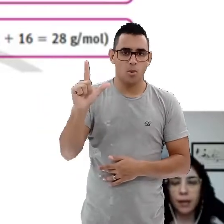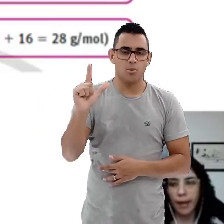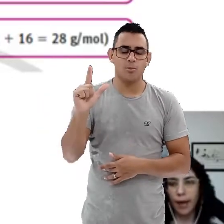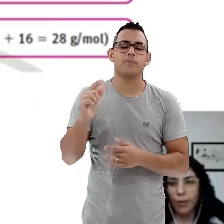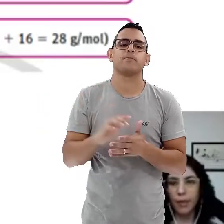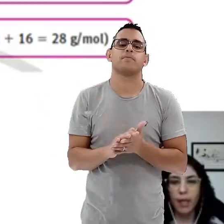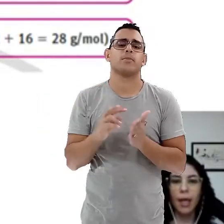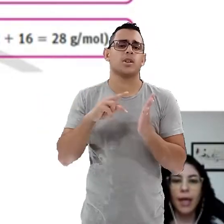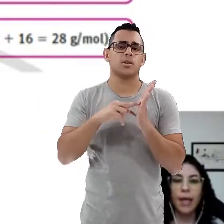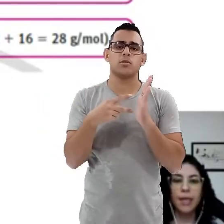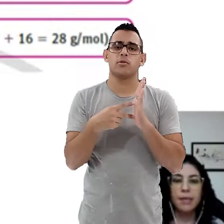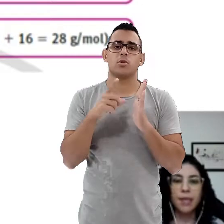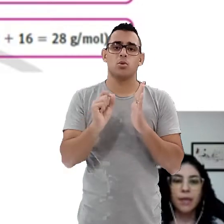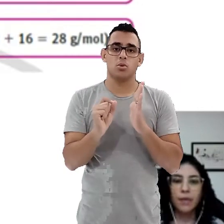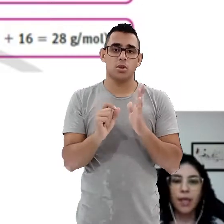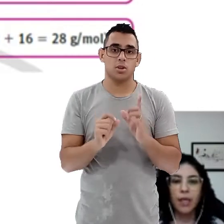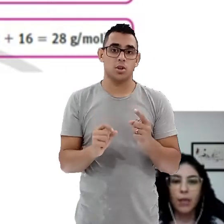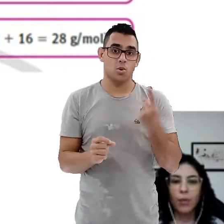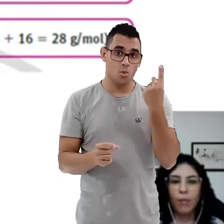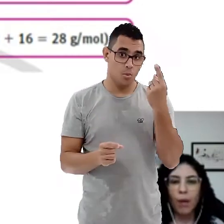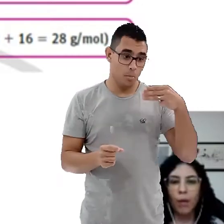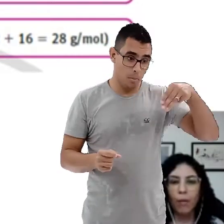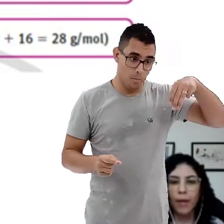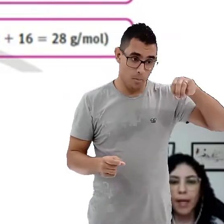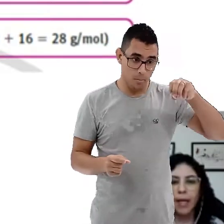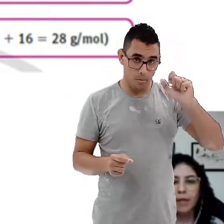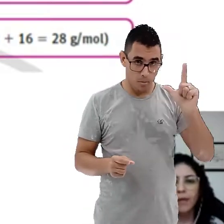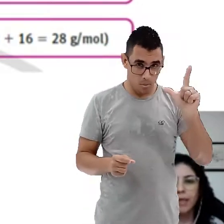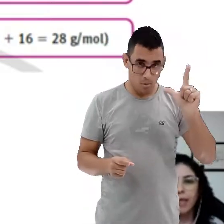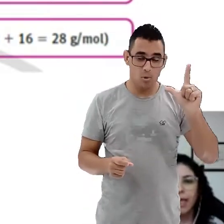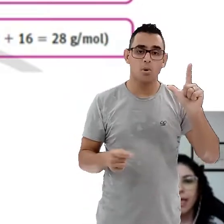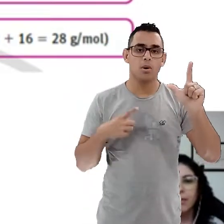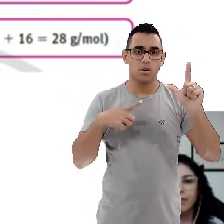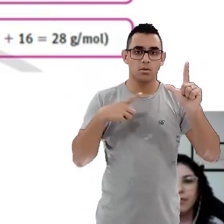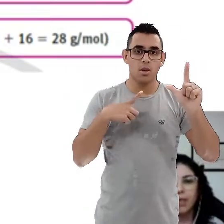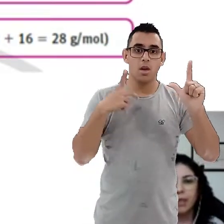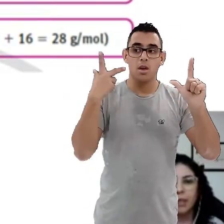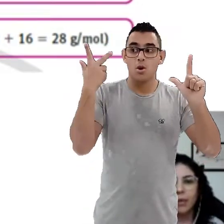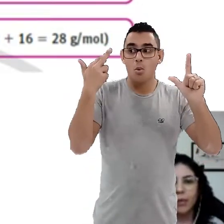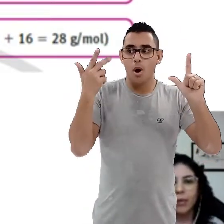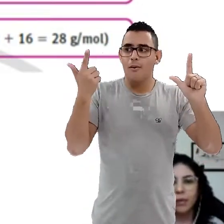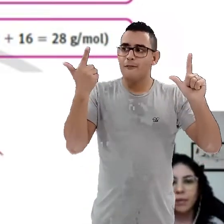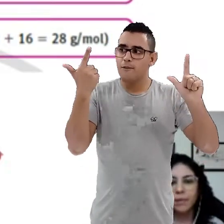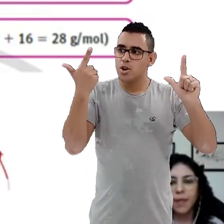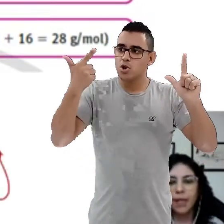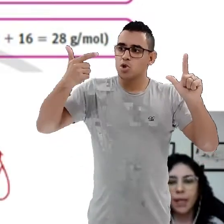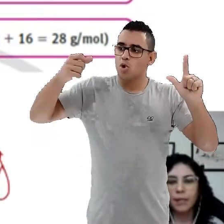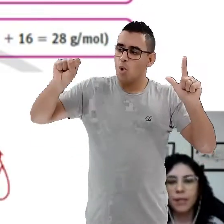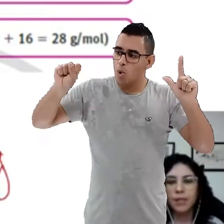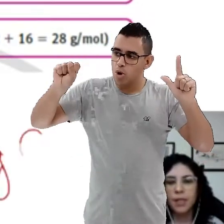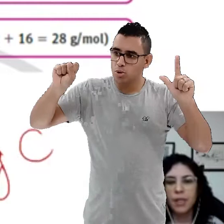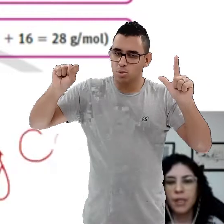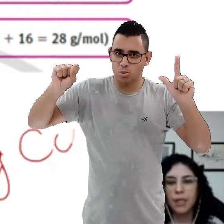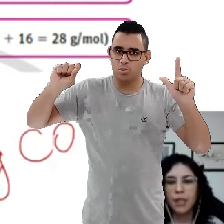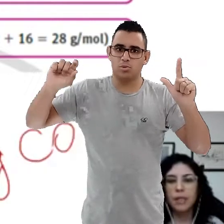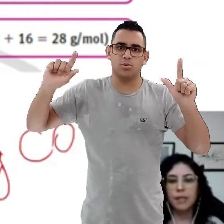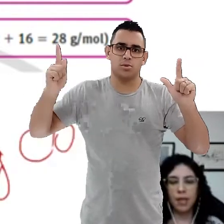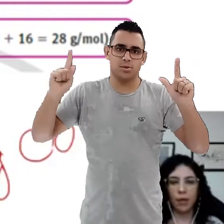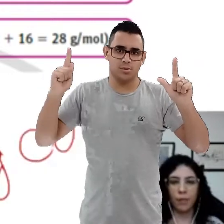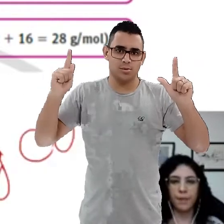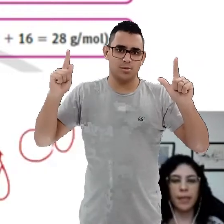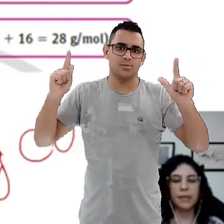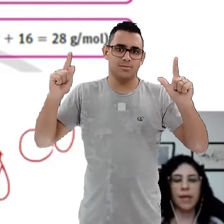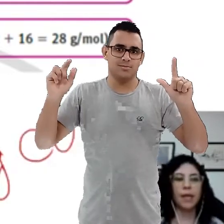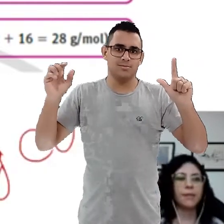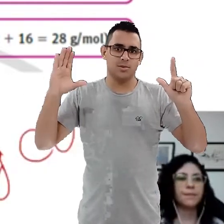significa o quê? Isso significa que um mol, ele vai ter 28 gramas de